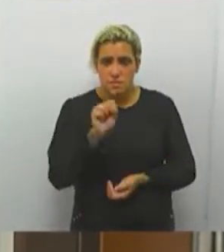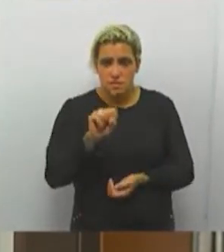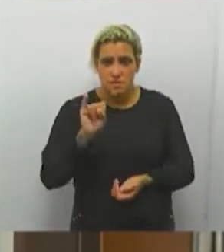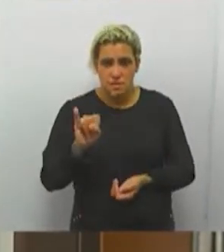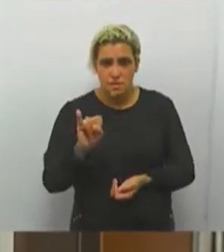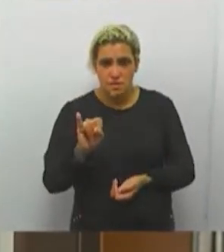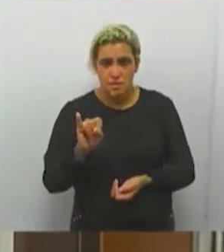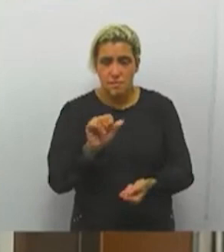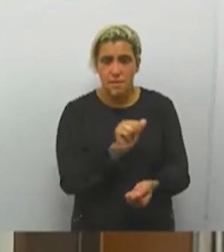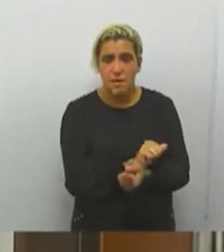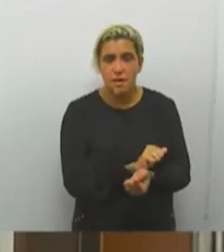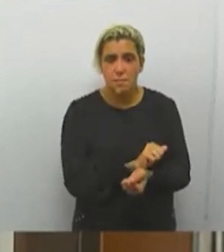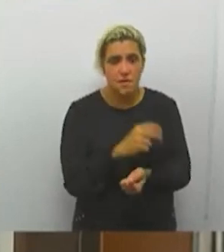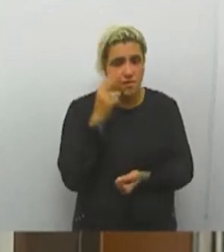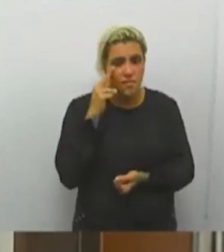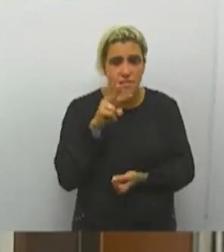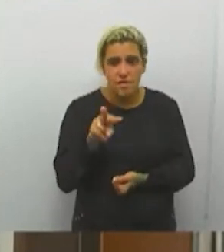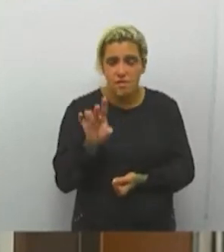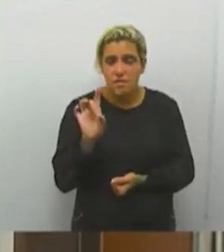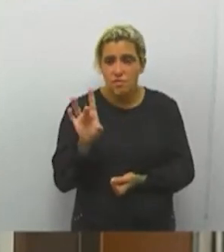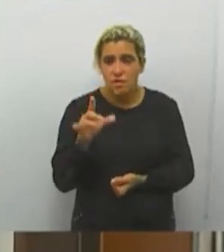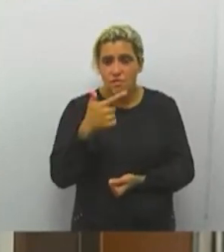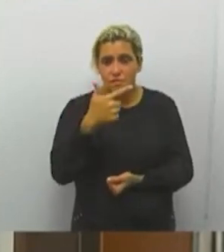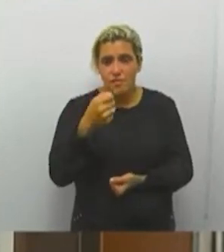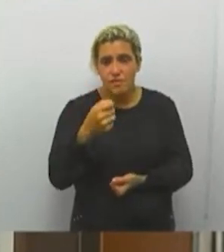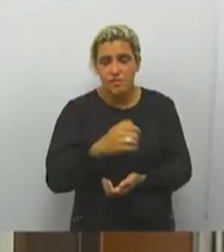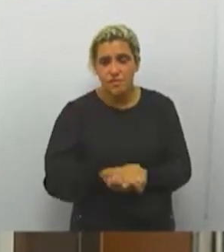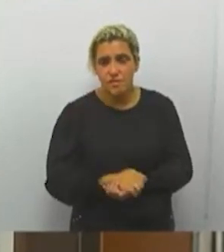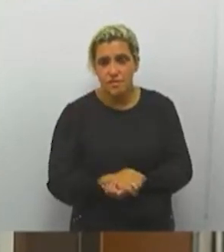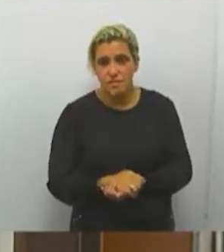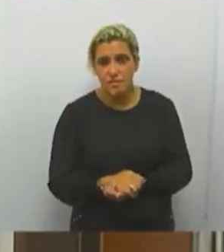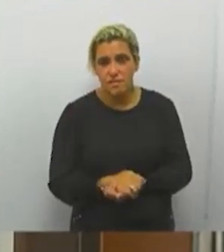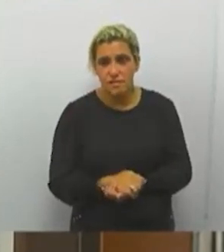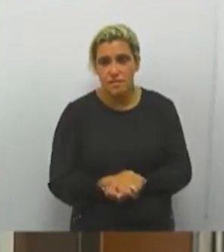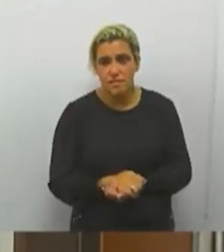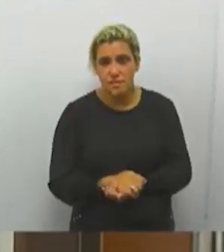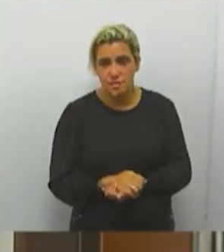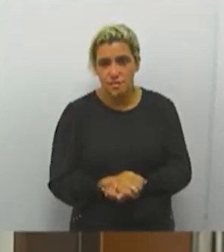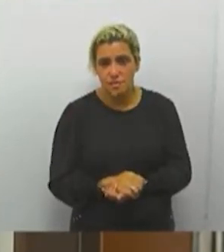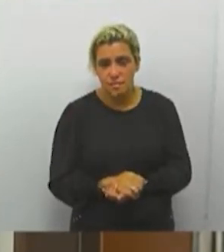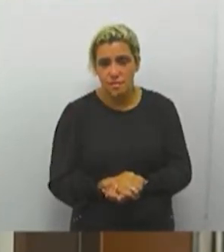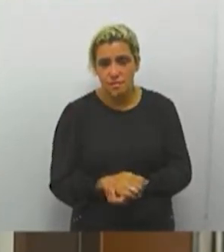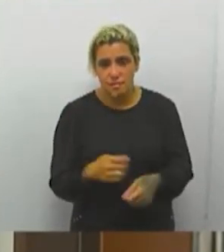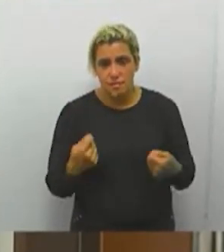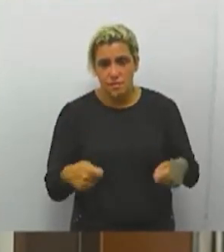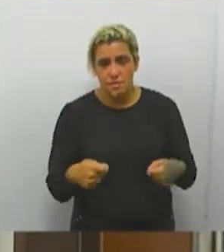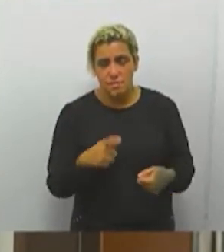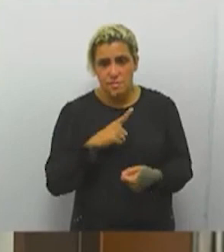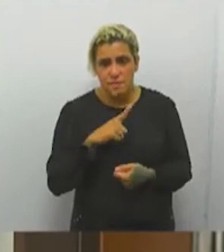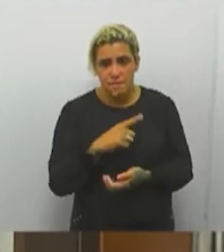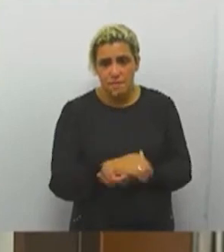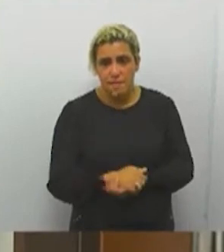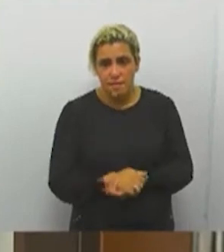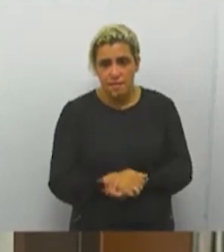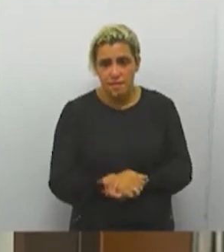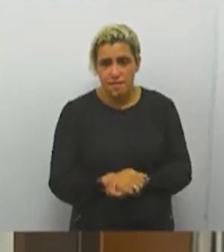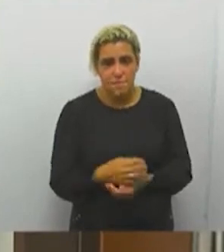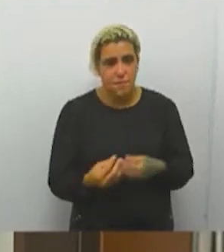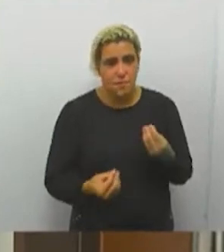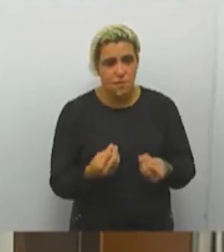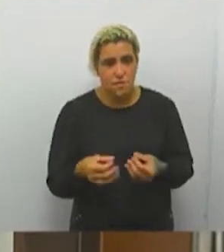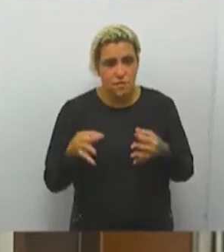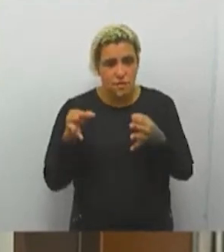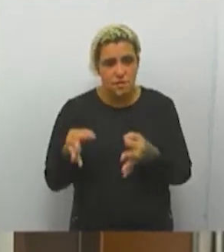para analisar nós só temos 20 candidatos por incrível que pareça nós temos 20 candidatos então com